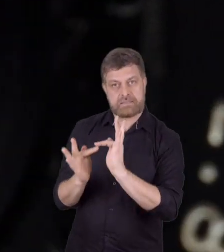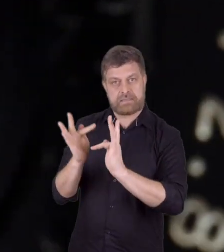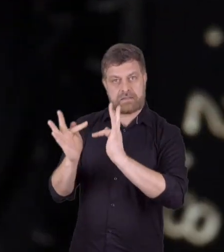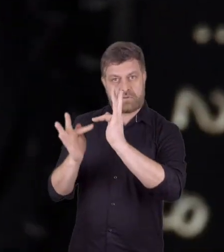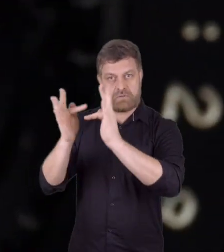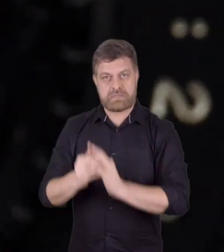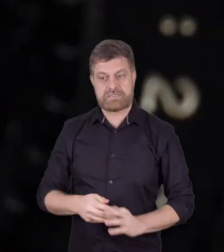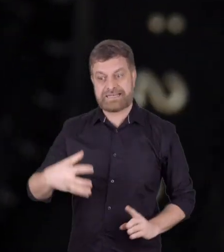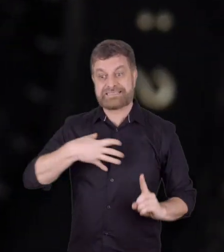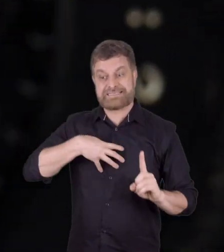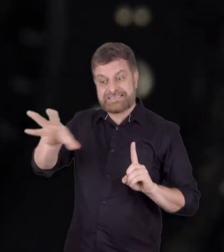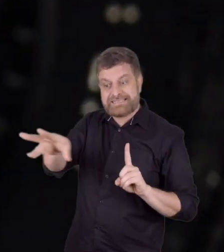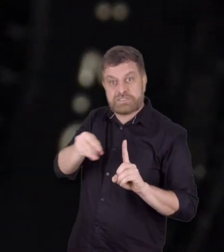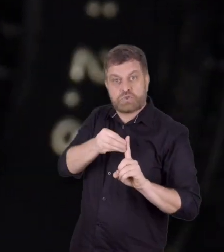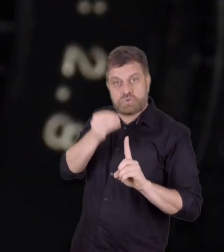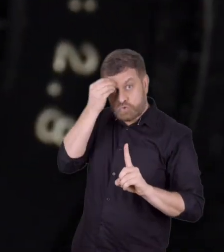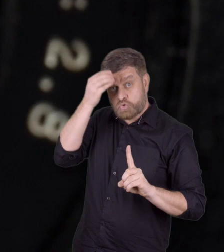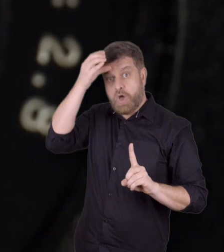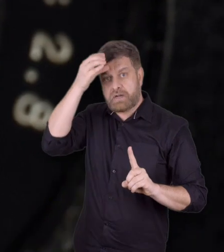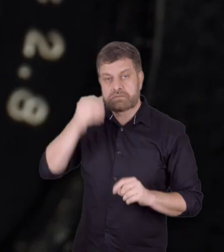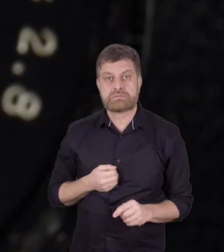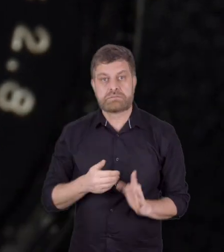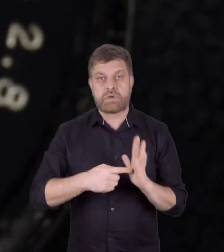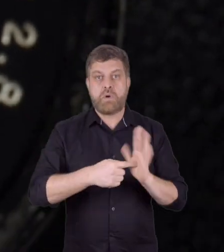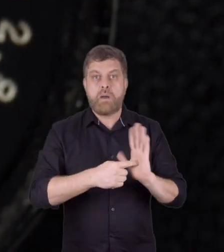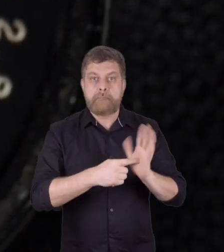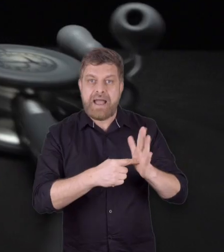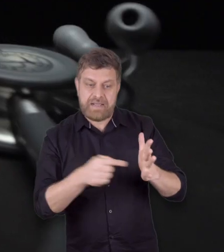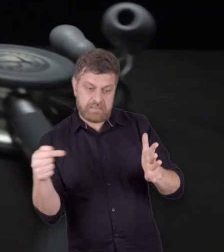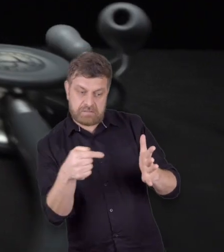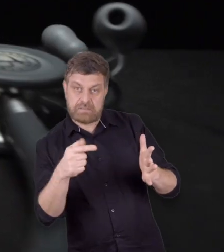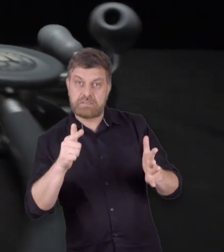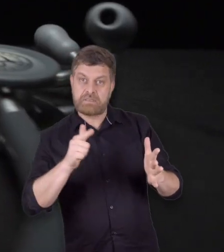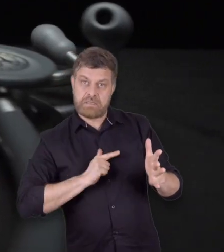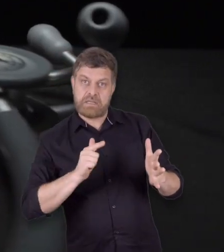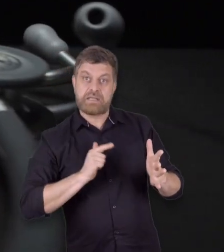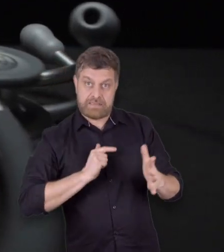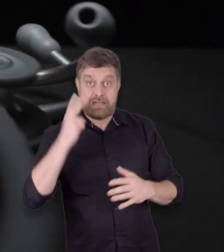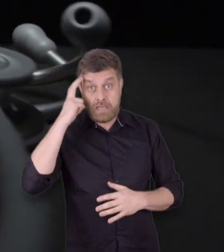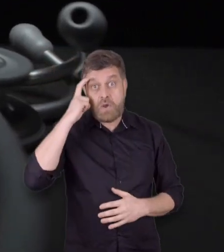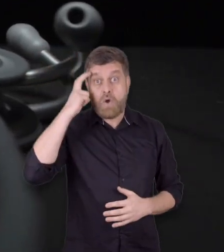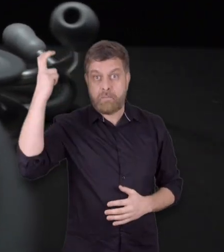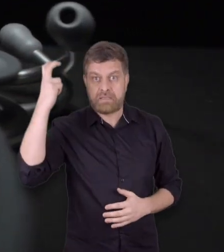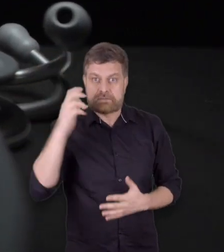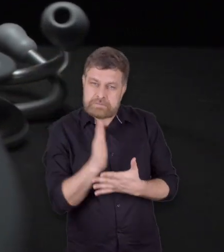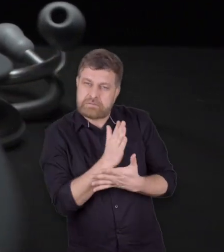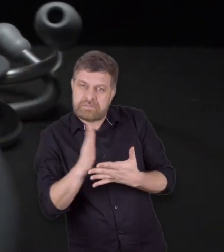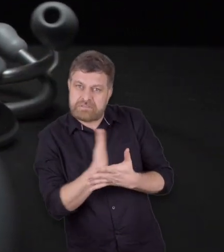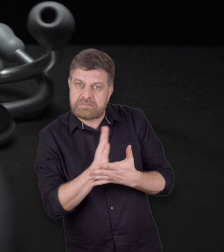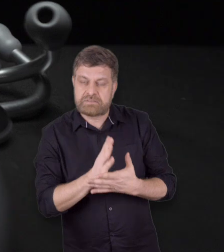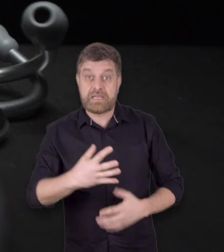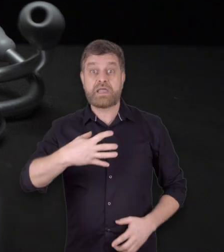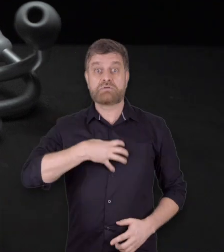de sensórias são máquinas com um certo tipo de inteligência. São os